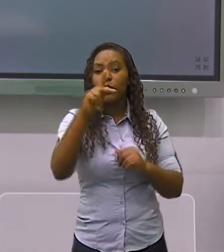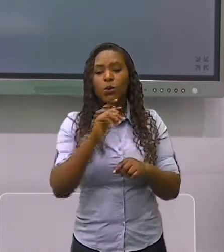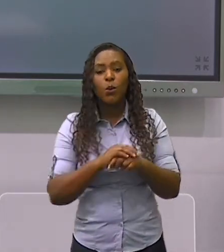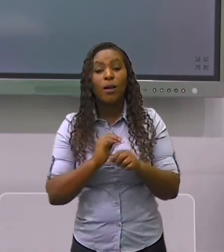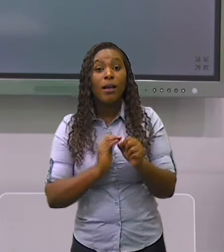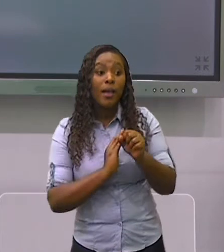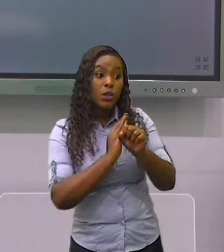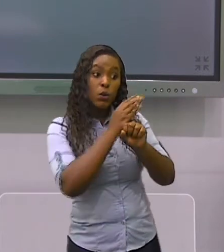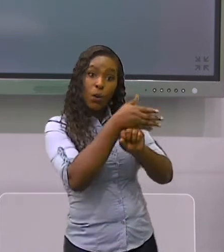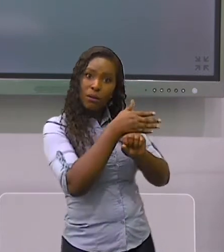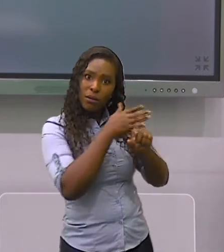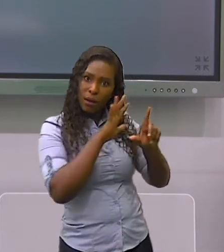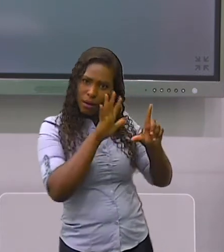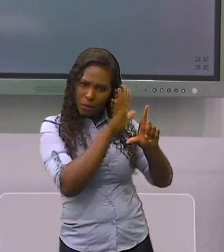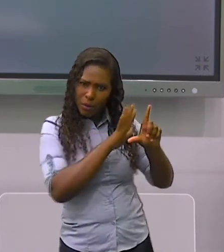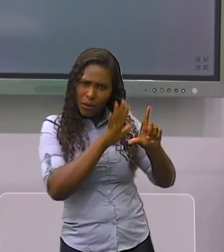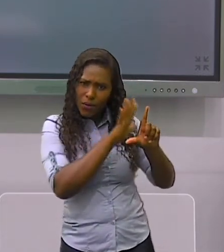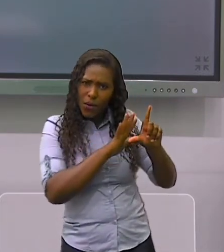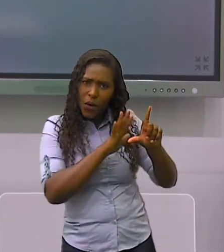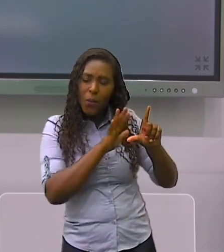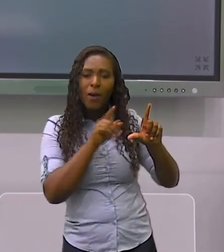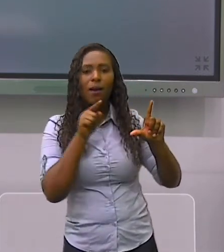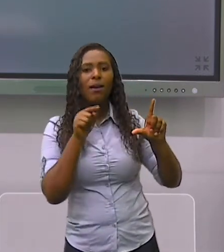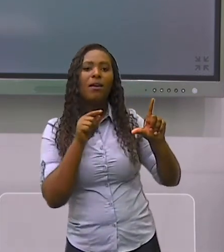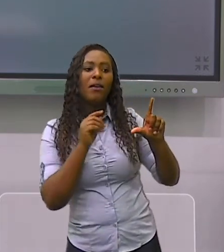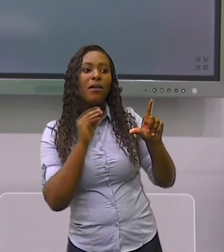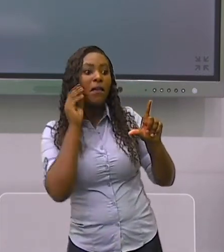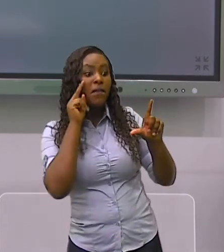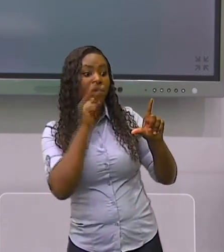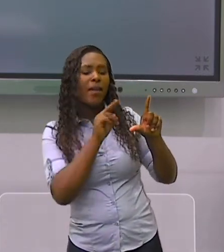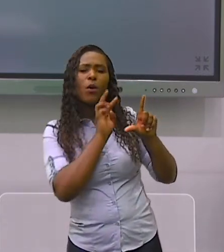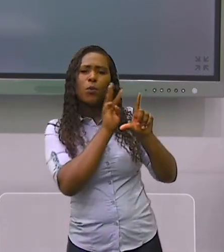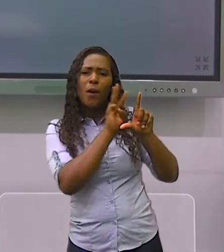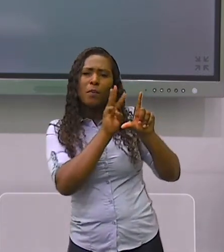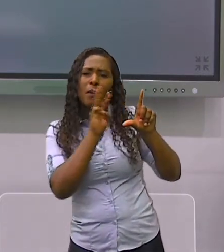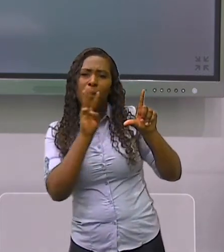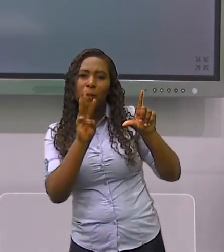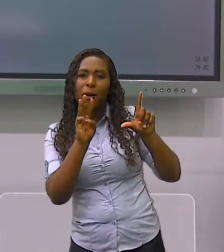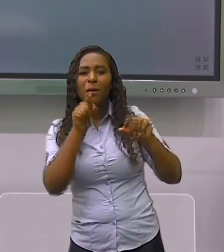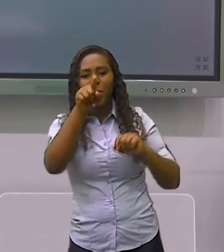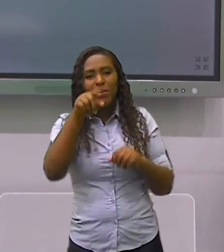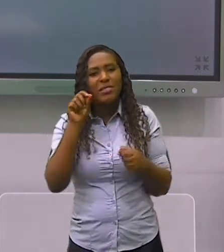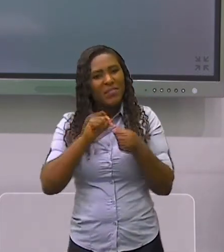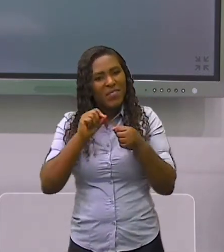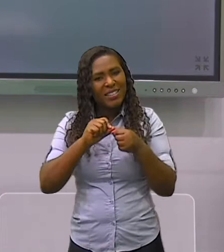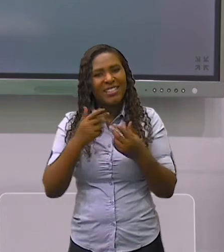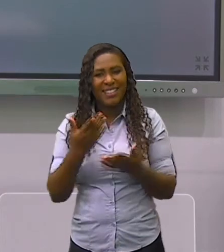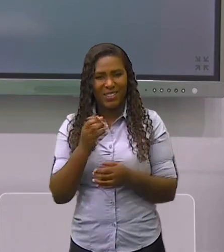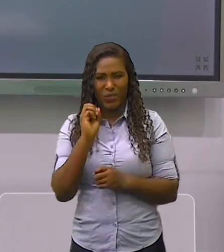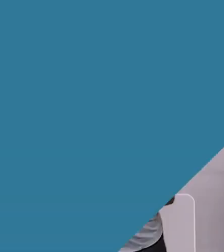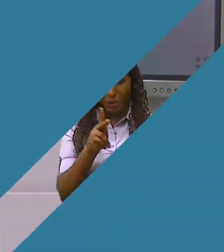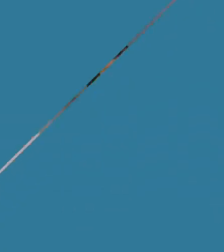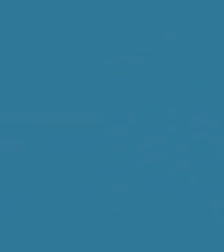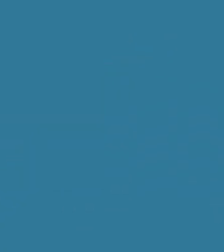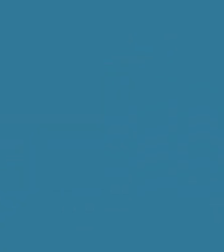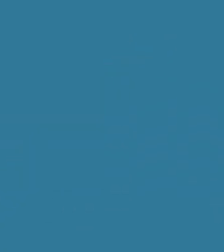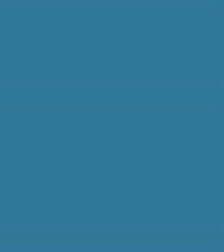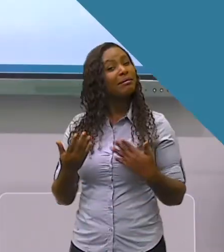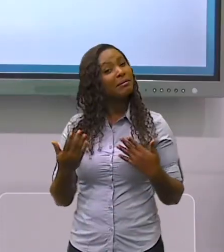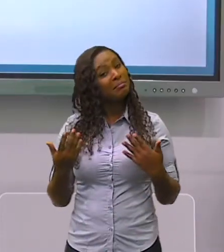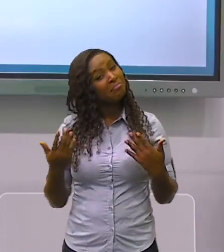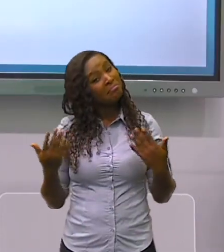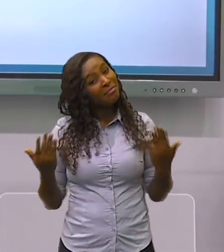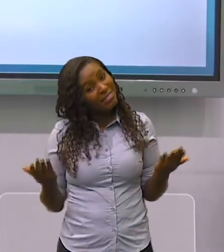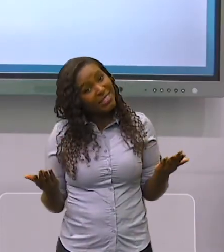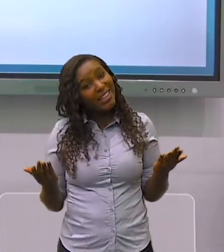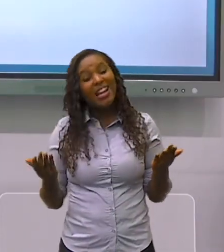aula. Tem um link aí para você acessar e repetir esse quiz quantas vezes for necessário.